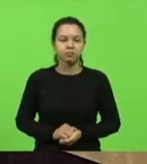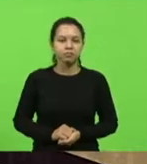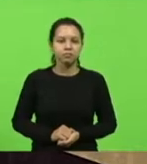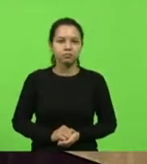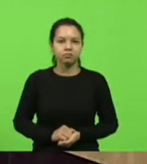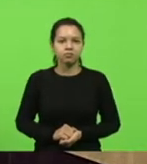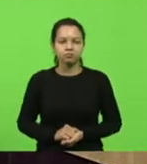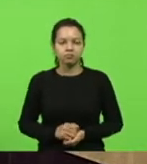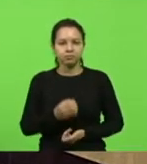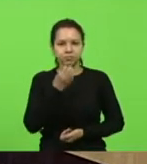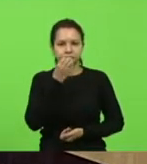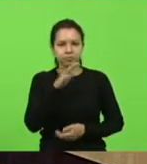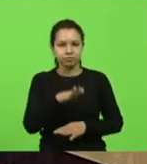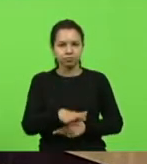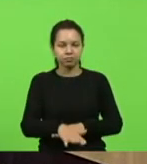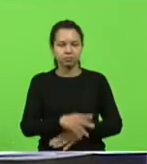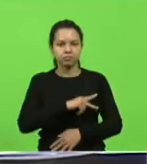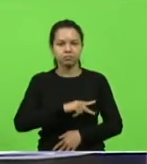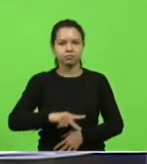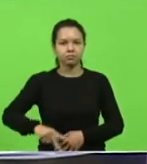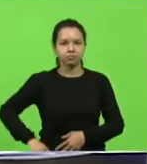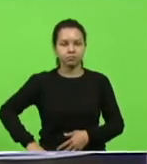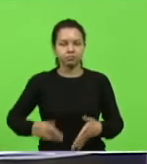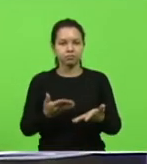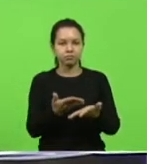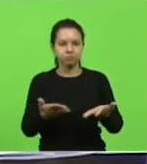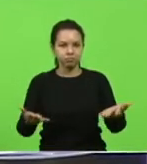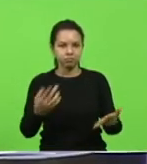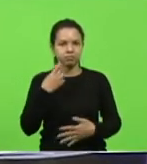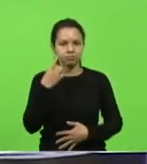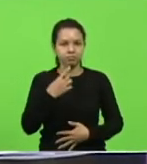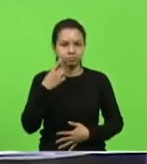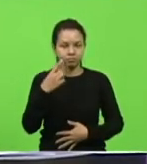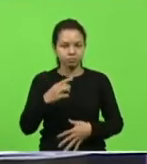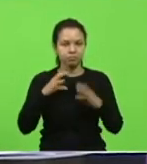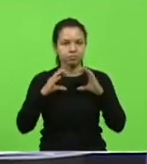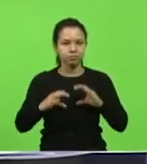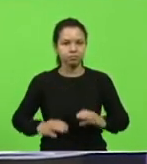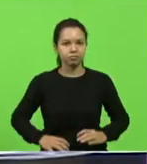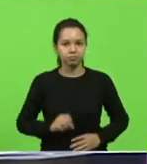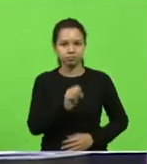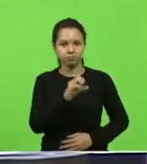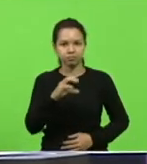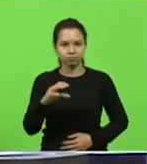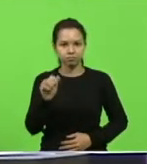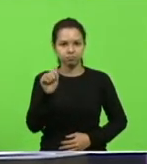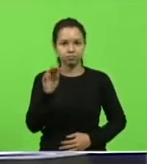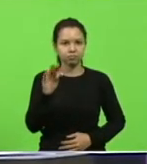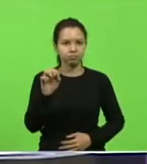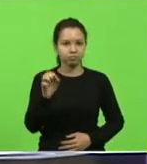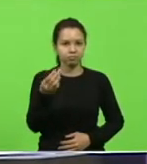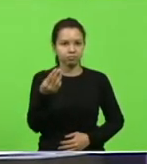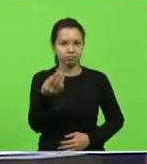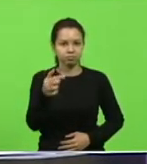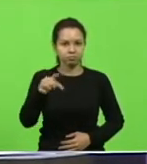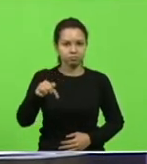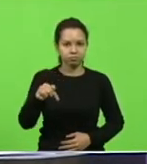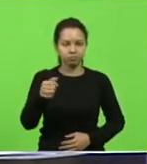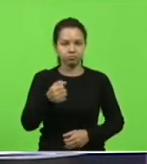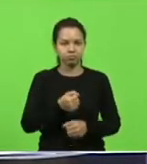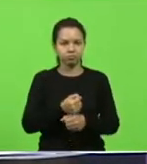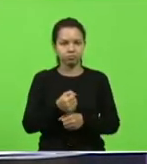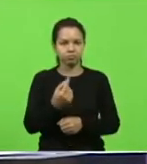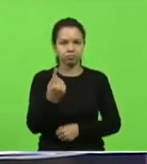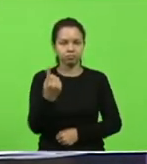boa tarde senhor presidente colegas deputados cidadãos catarinenses ata da 37ª sessão ordinária